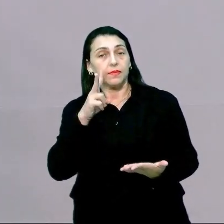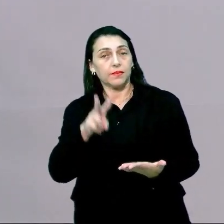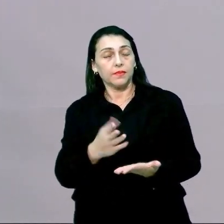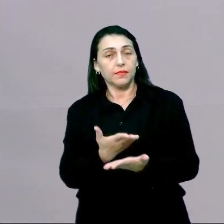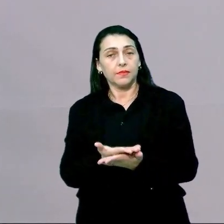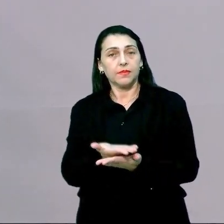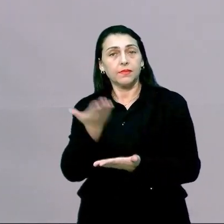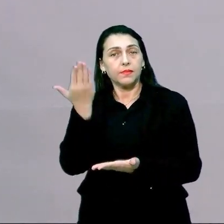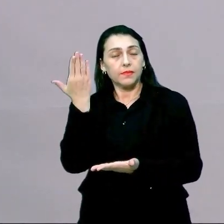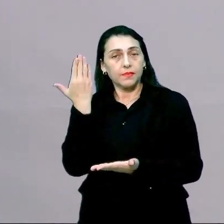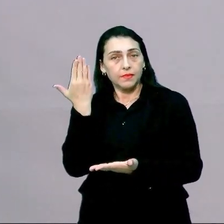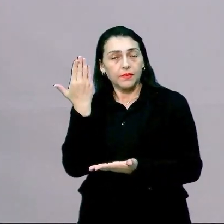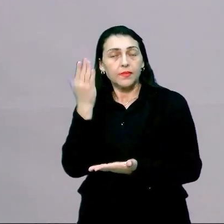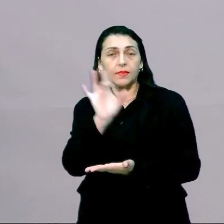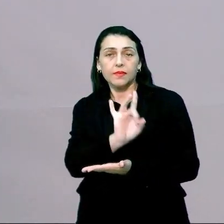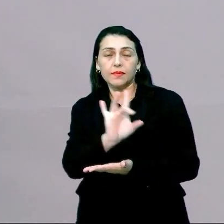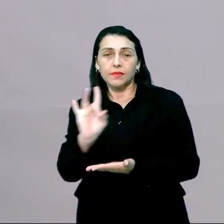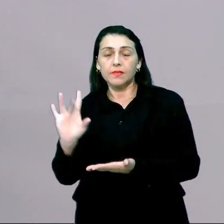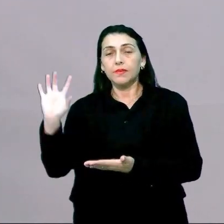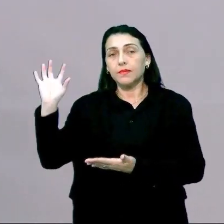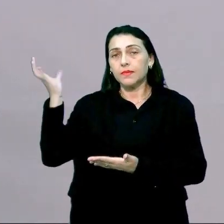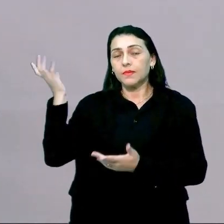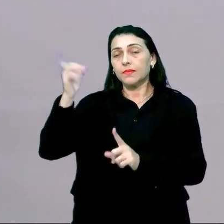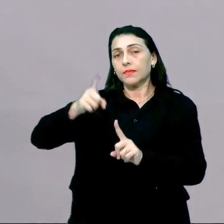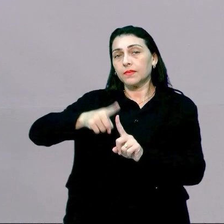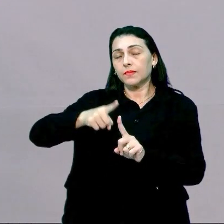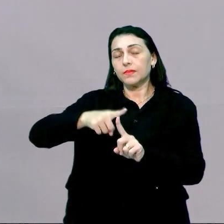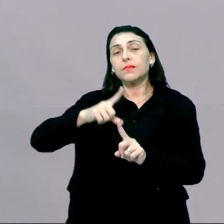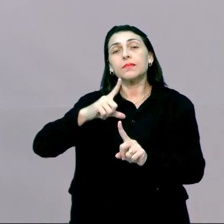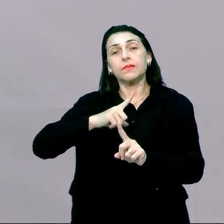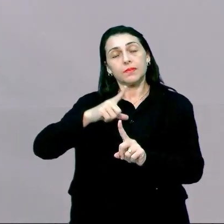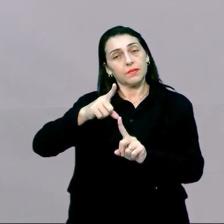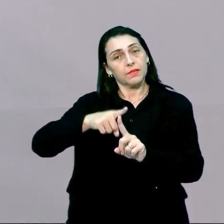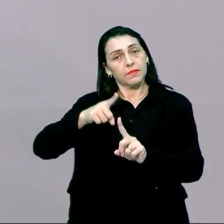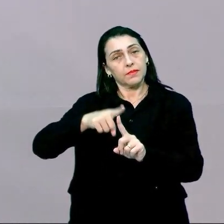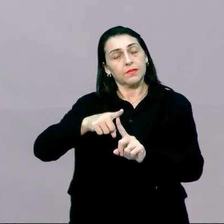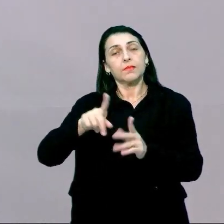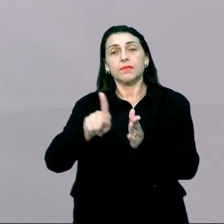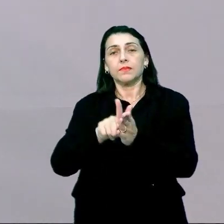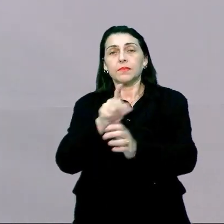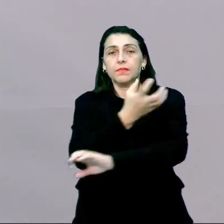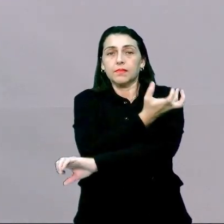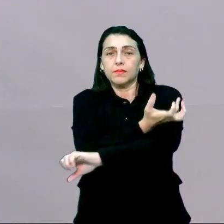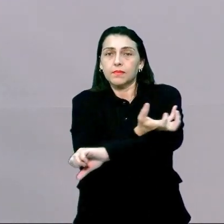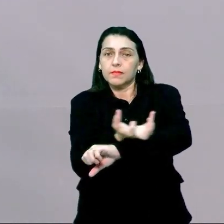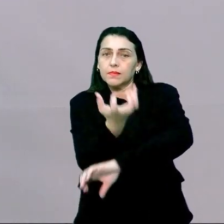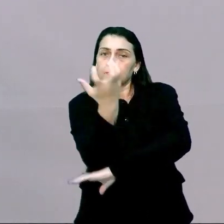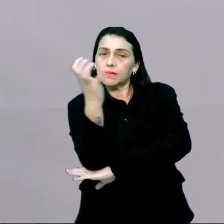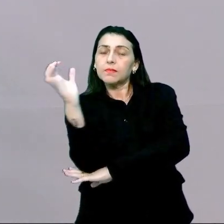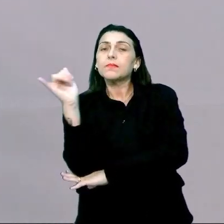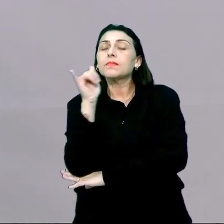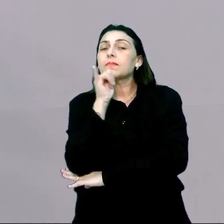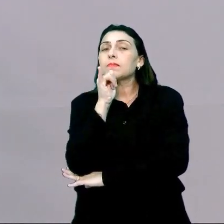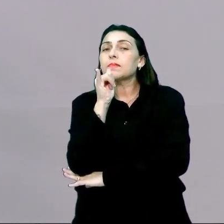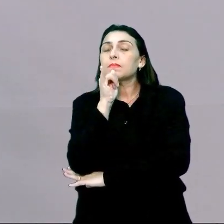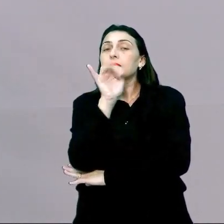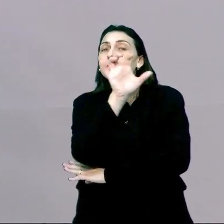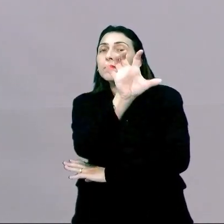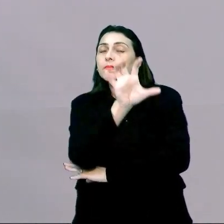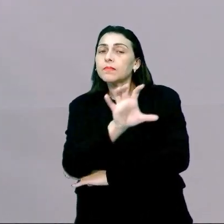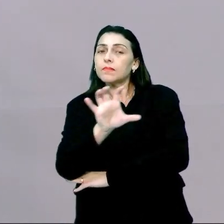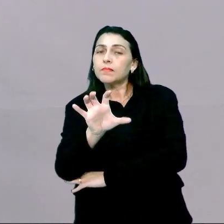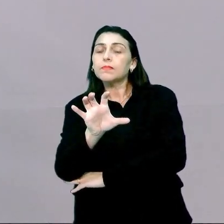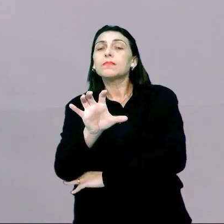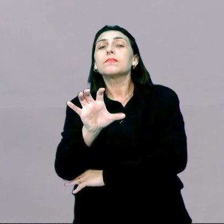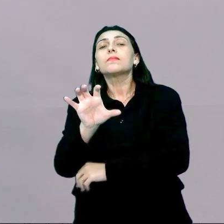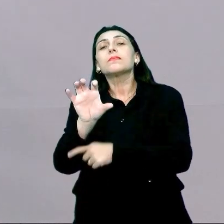na aula passada, para cada tipo de clima existe um tipo específico de vegetação. Por exemplo, na região de